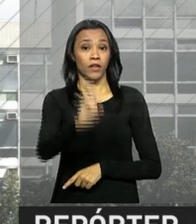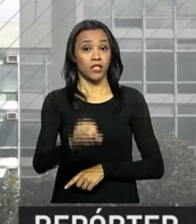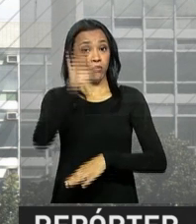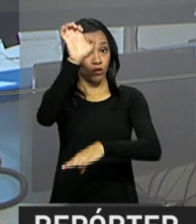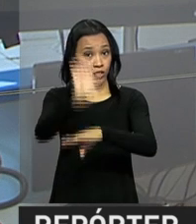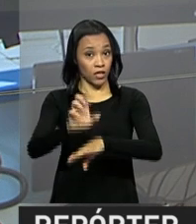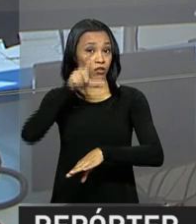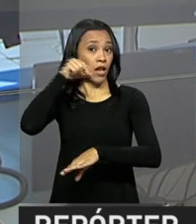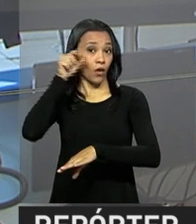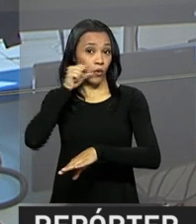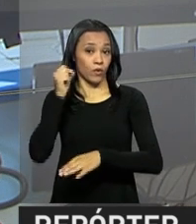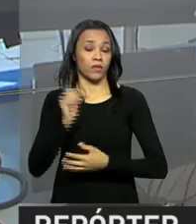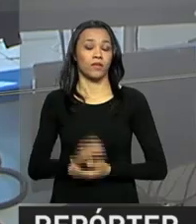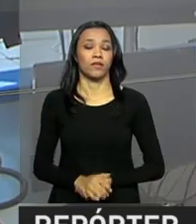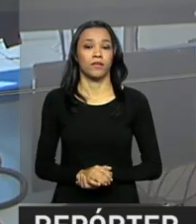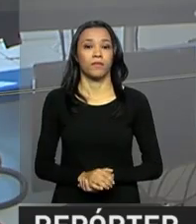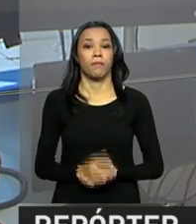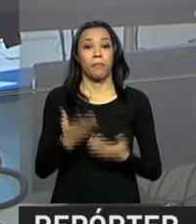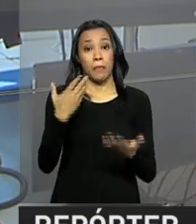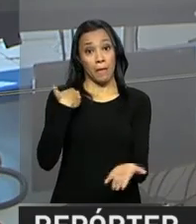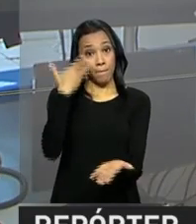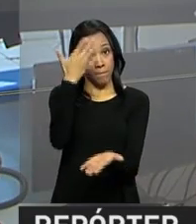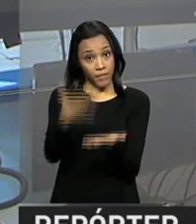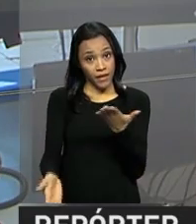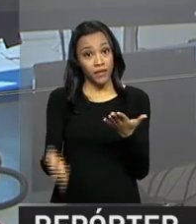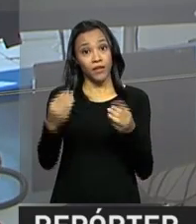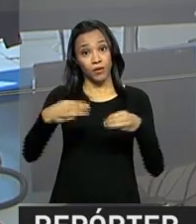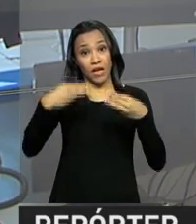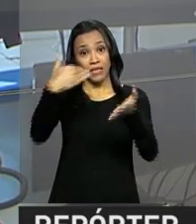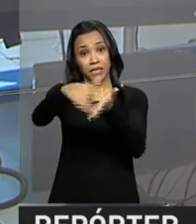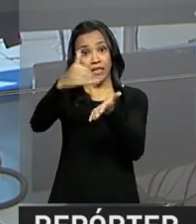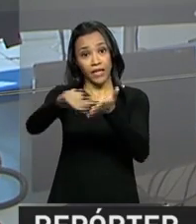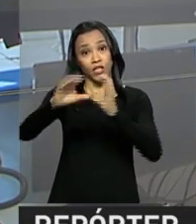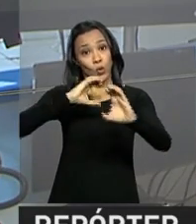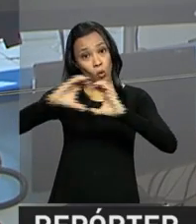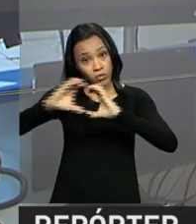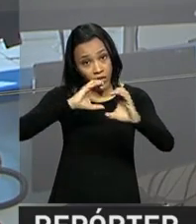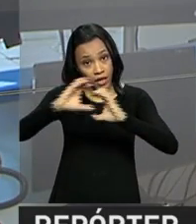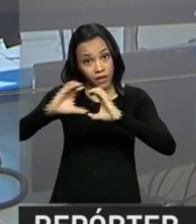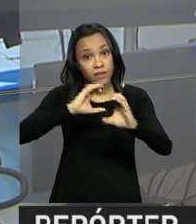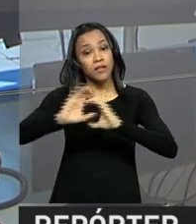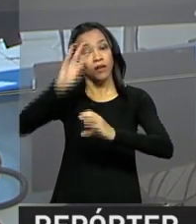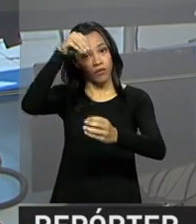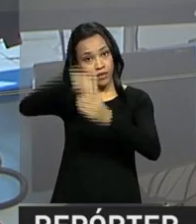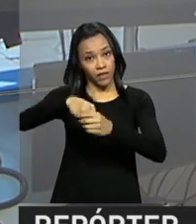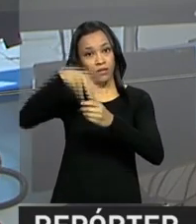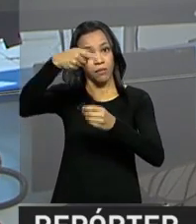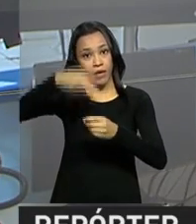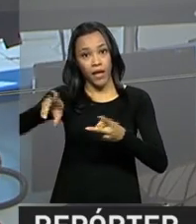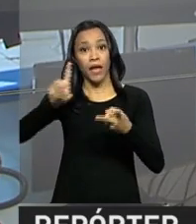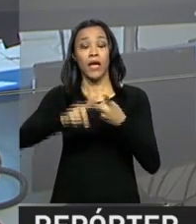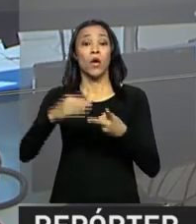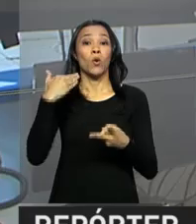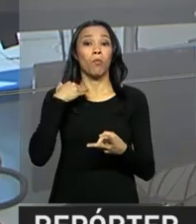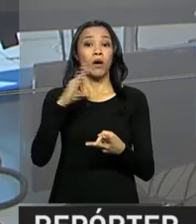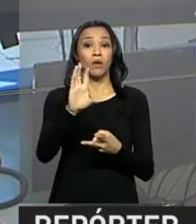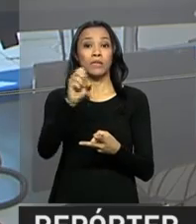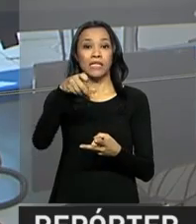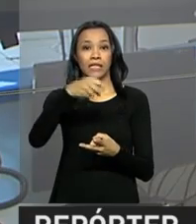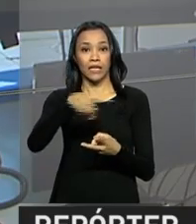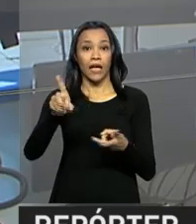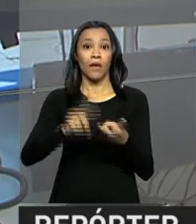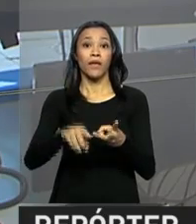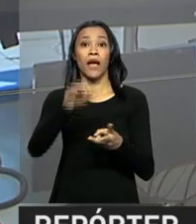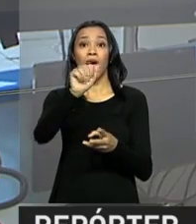Alagoas. Perderam status de ministério a Secretaria de Comunicação Social da Presidência, o Banco Central e a